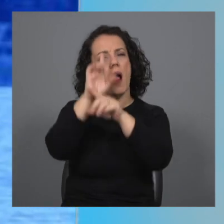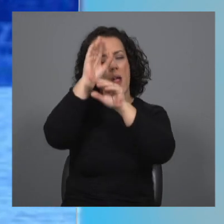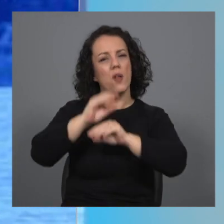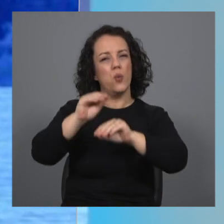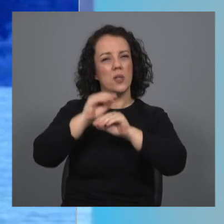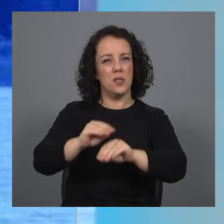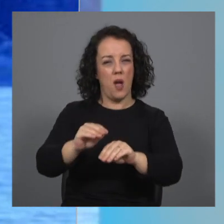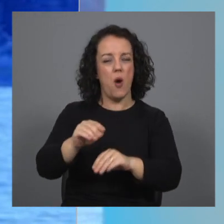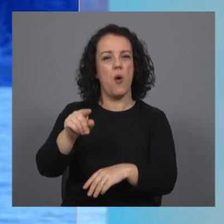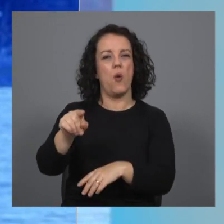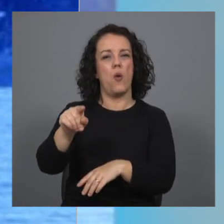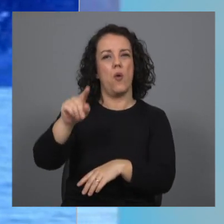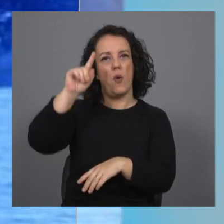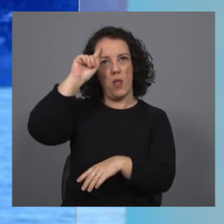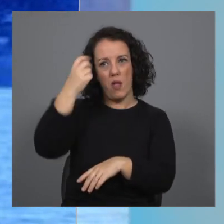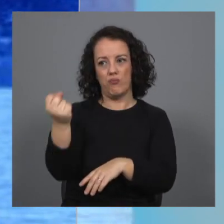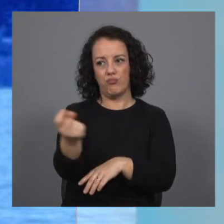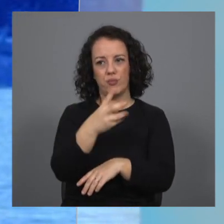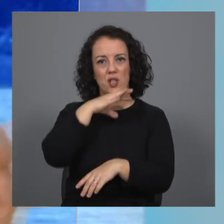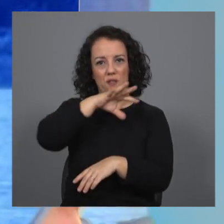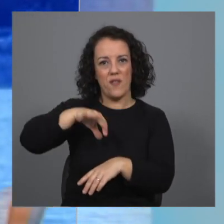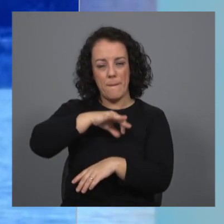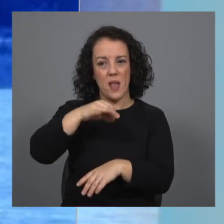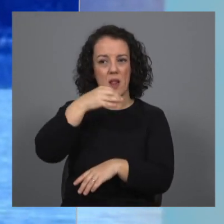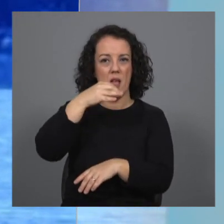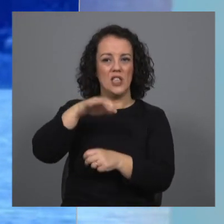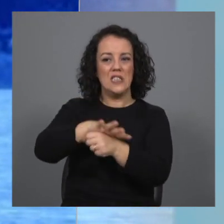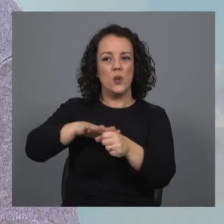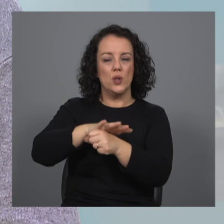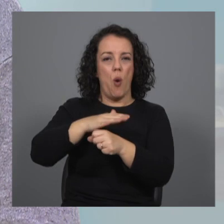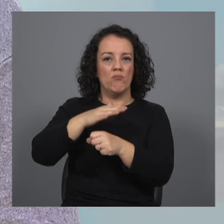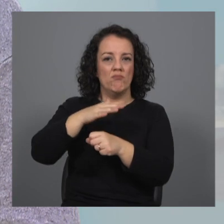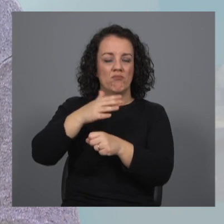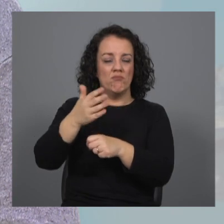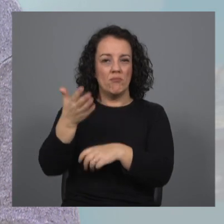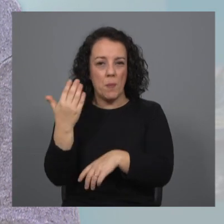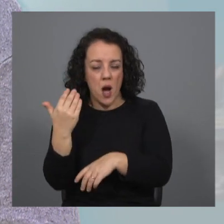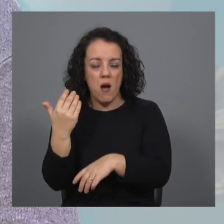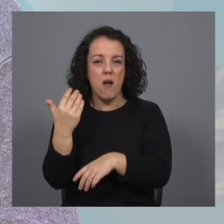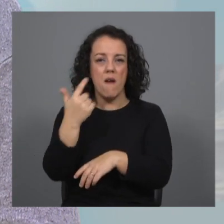esses casos identificados de famílias que estão em situação de irregular. Entre a comunidade migrante, o